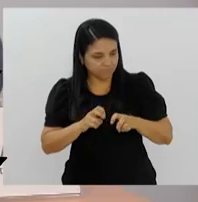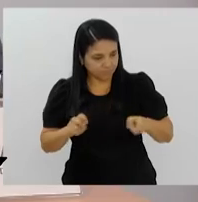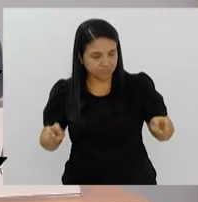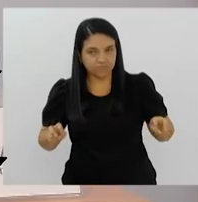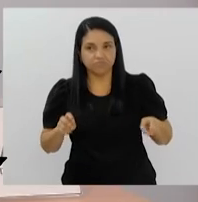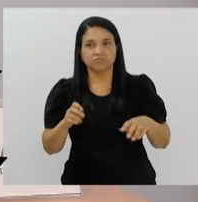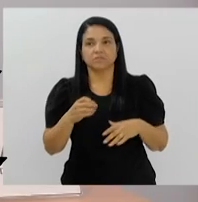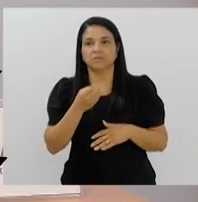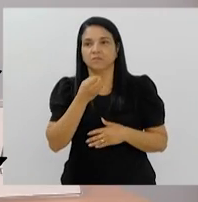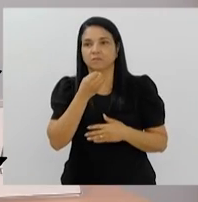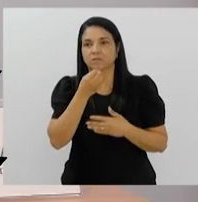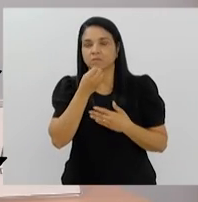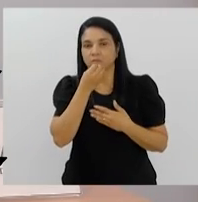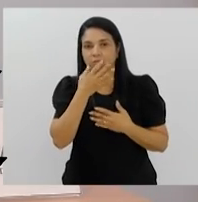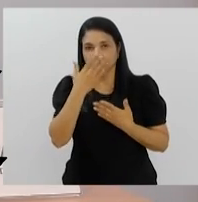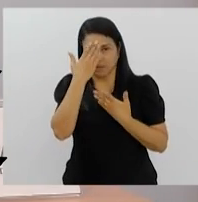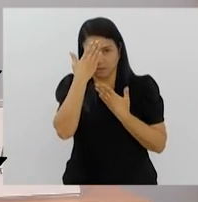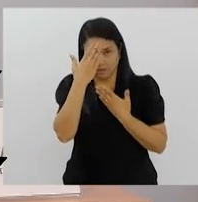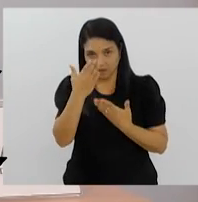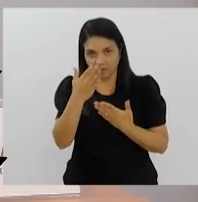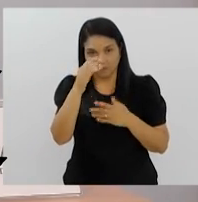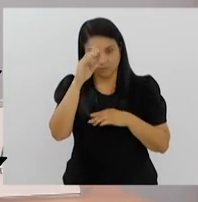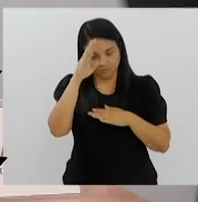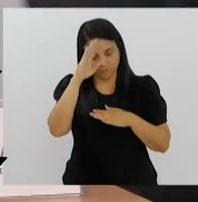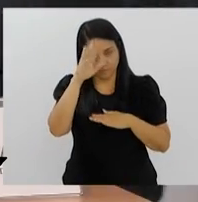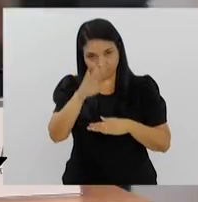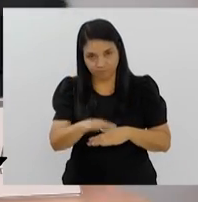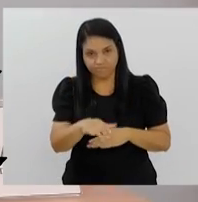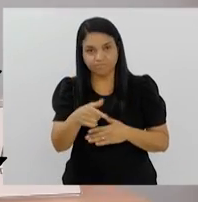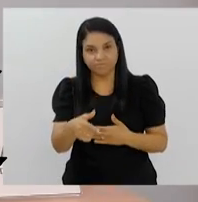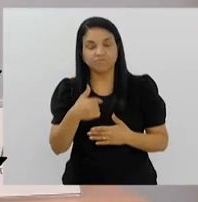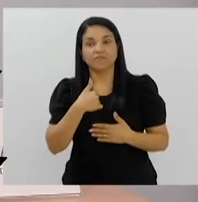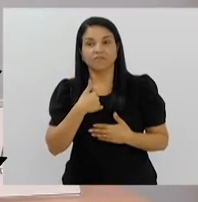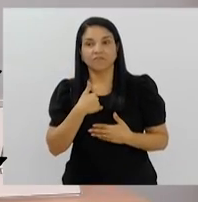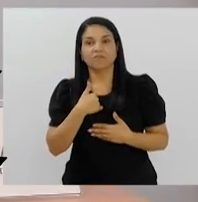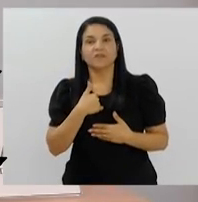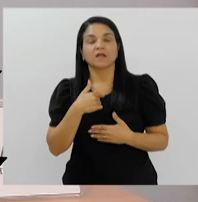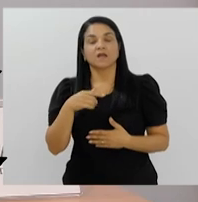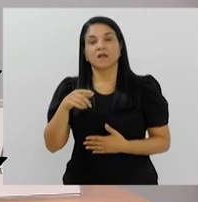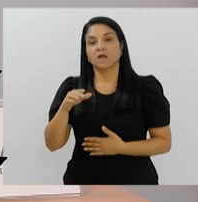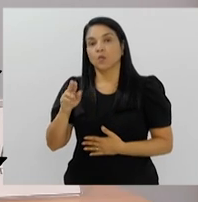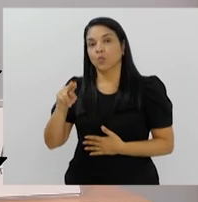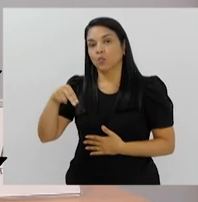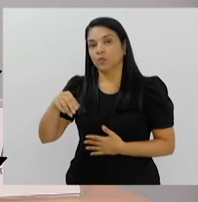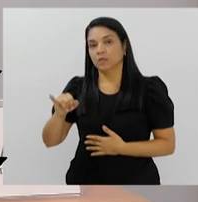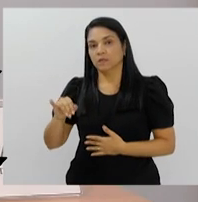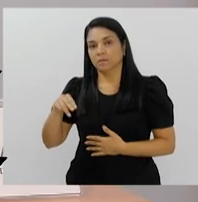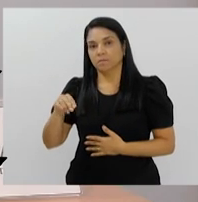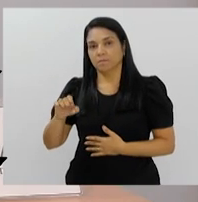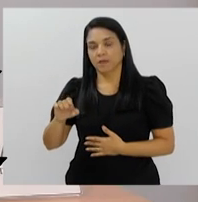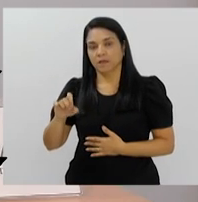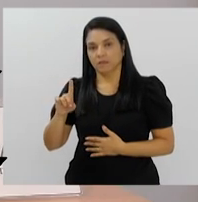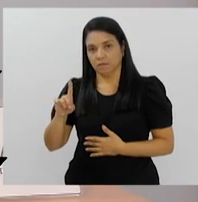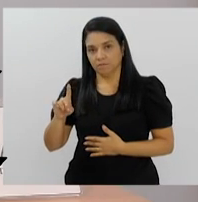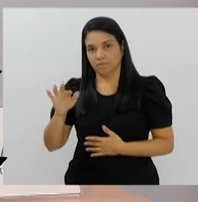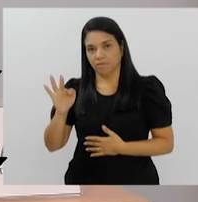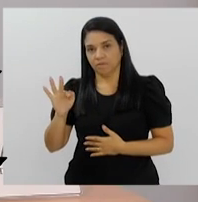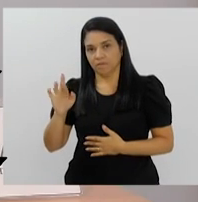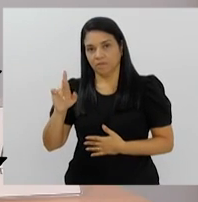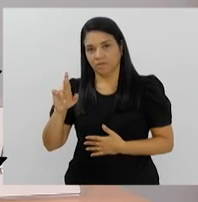primeiro enquanto Unimed ferge federação do Estado do Rio de Janeiro eu reconheço